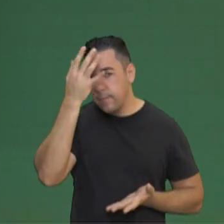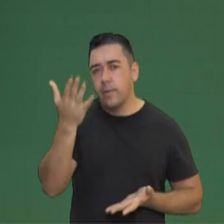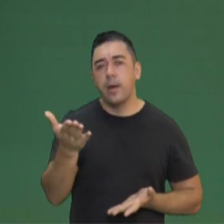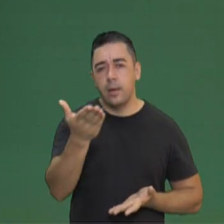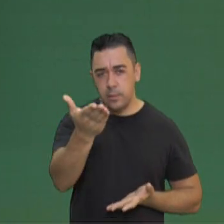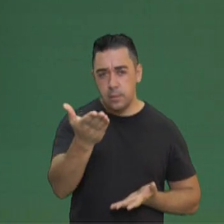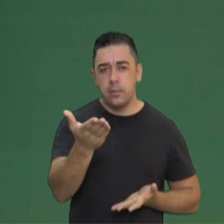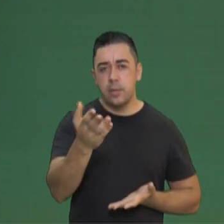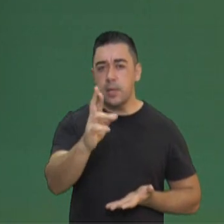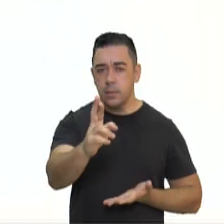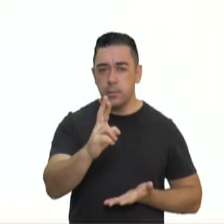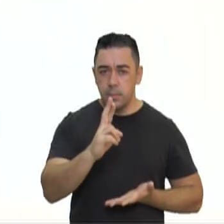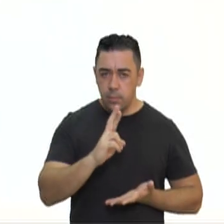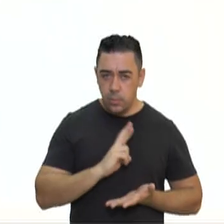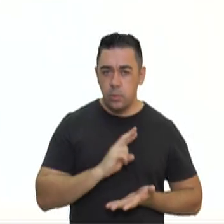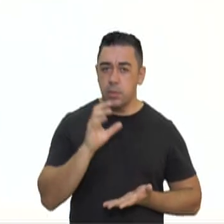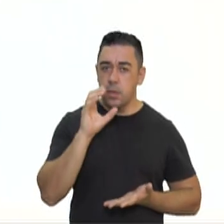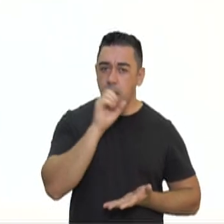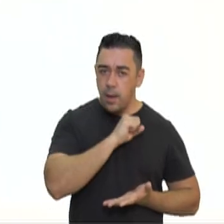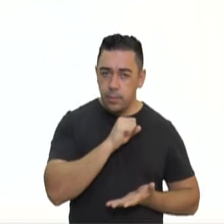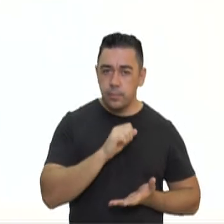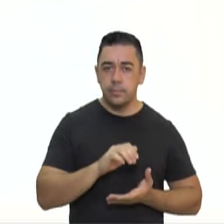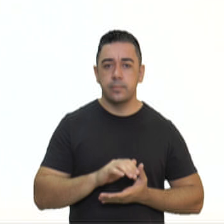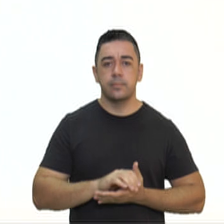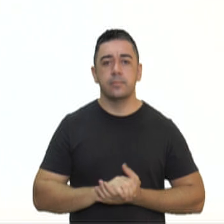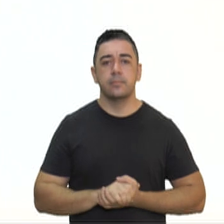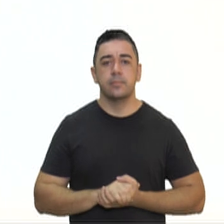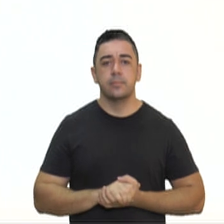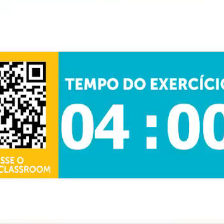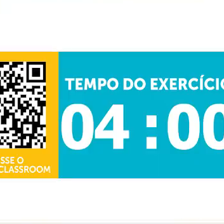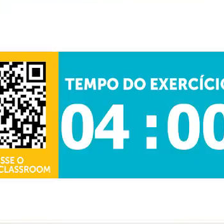né? Responde aí rapidinho, então.